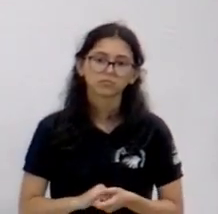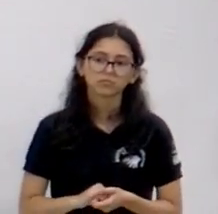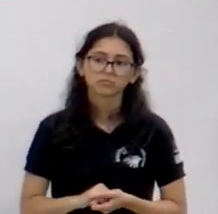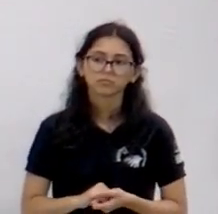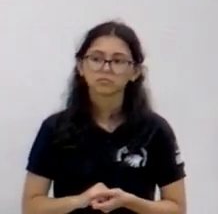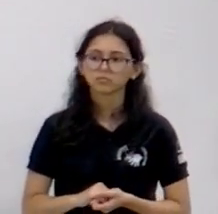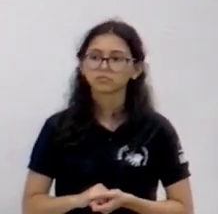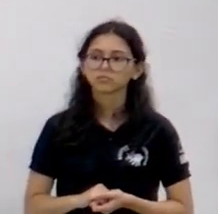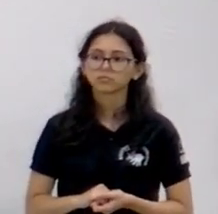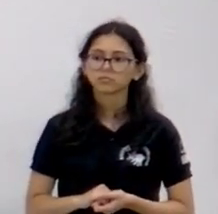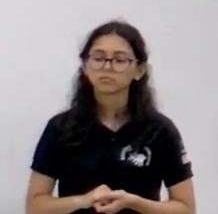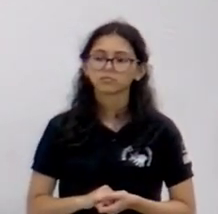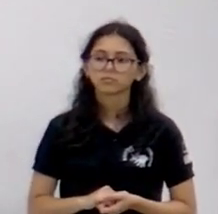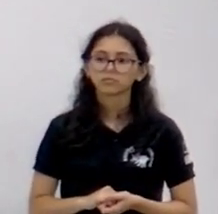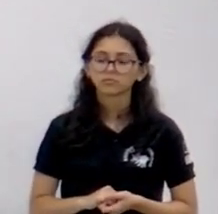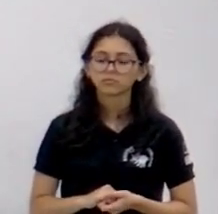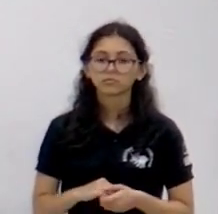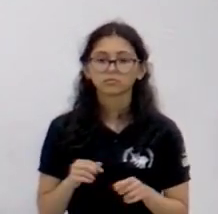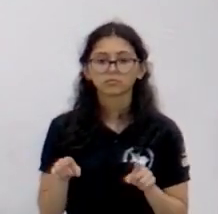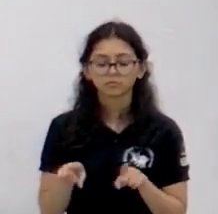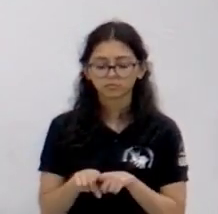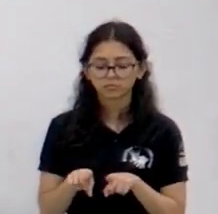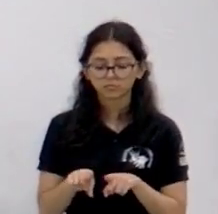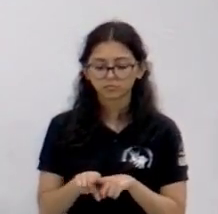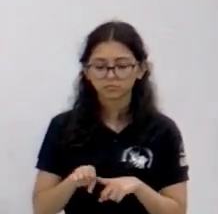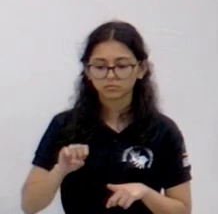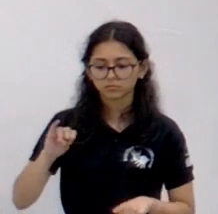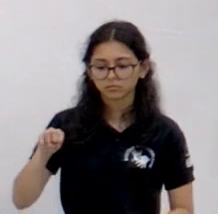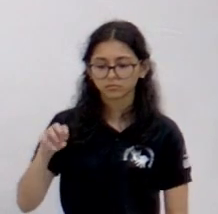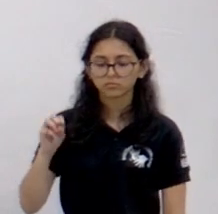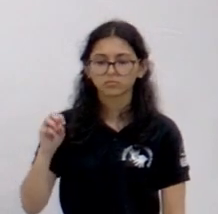Encontrei uma citação de um comentarista bíblico, John